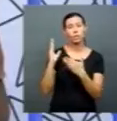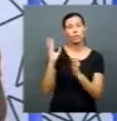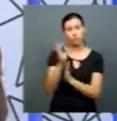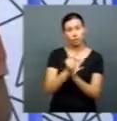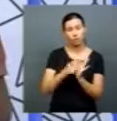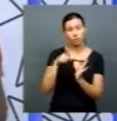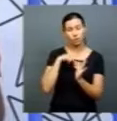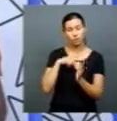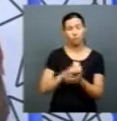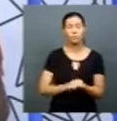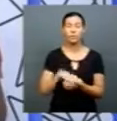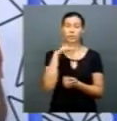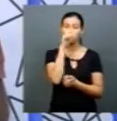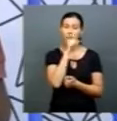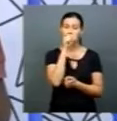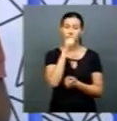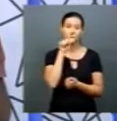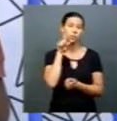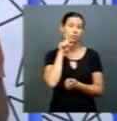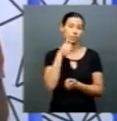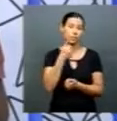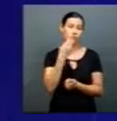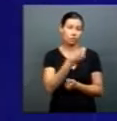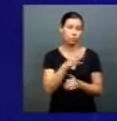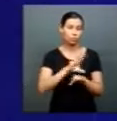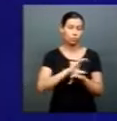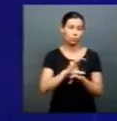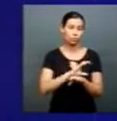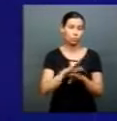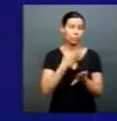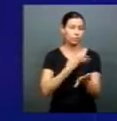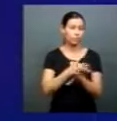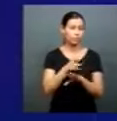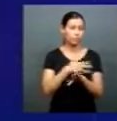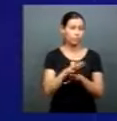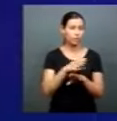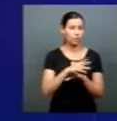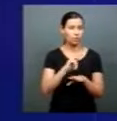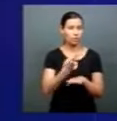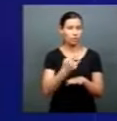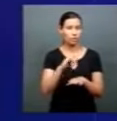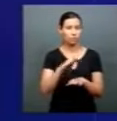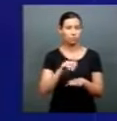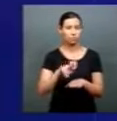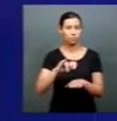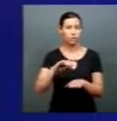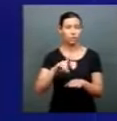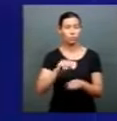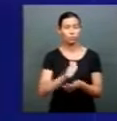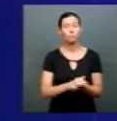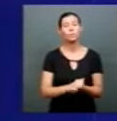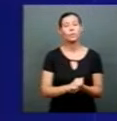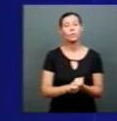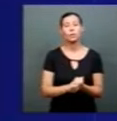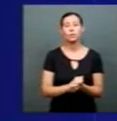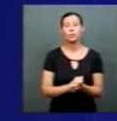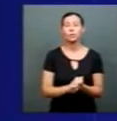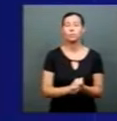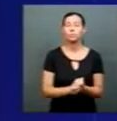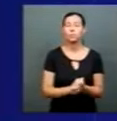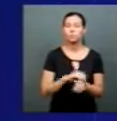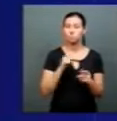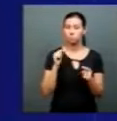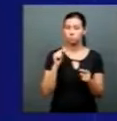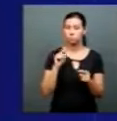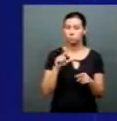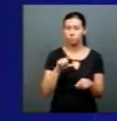lá. E no sábado, dia 14, tem o curso Treinamento Híbrido, realizado pelo Programa de Educação Tutorial PET, da